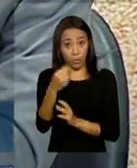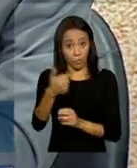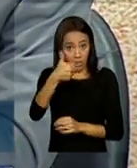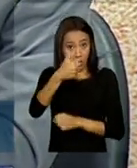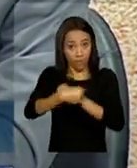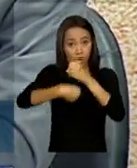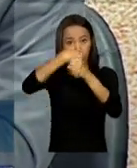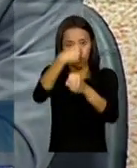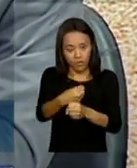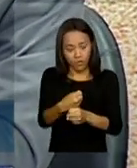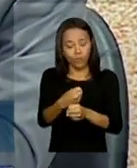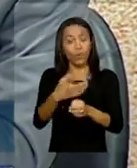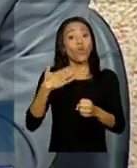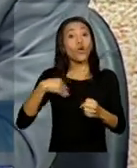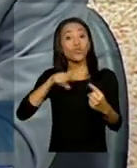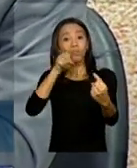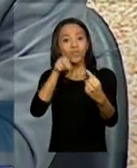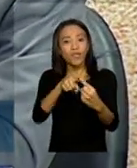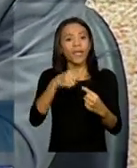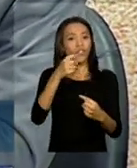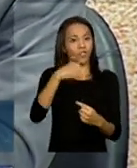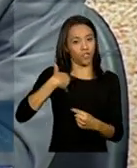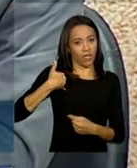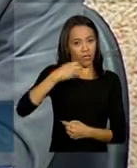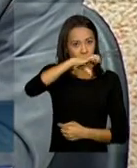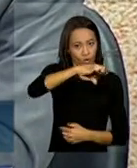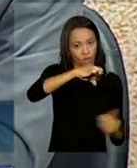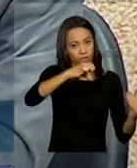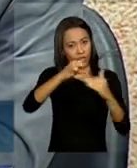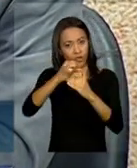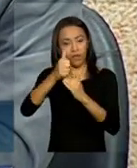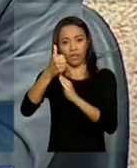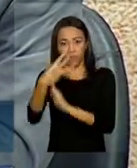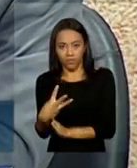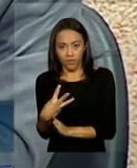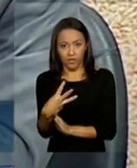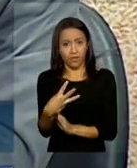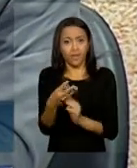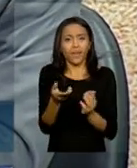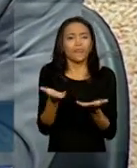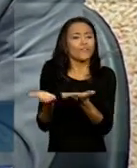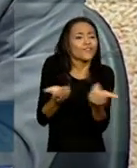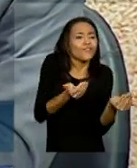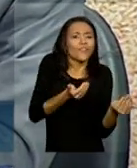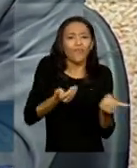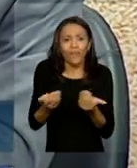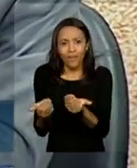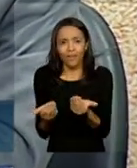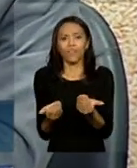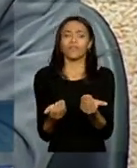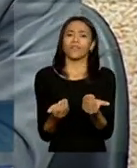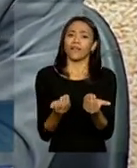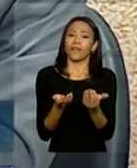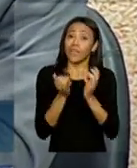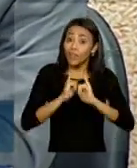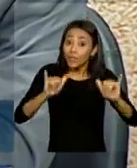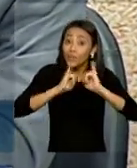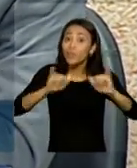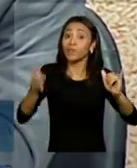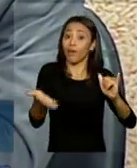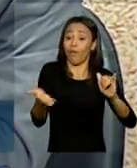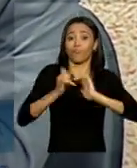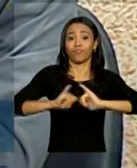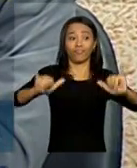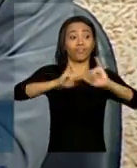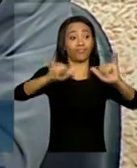temos o nosso grande público alvo é de 9 a 13 como é um público novo né um processo novo de campanha de mobilização